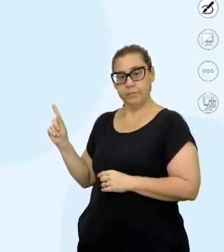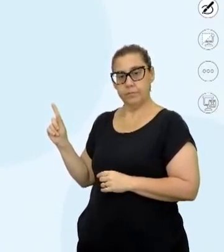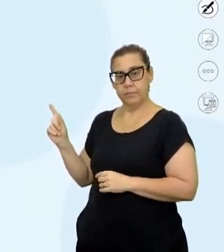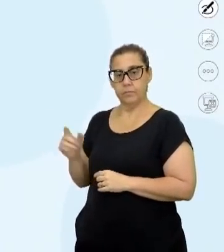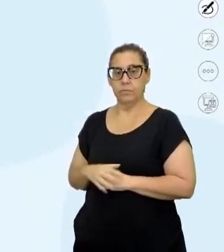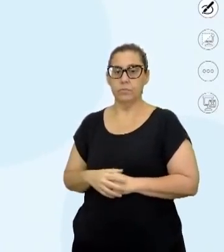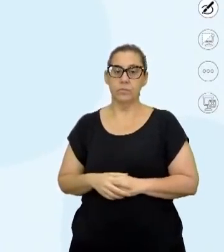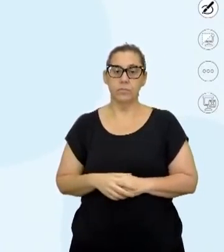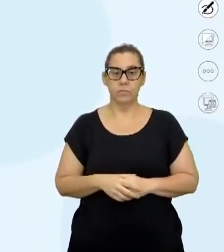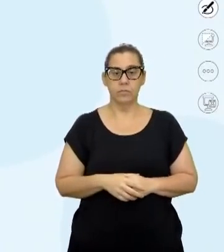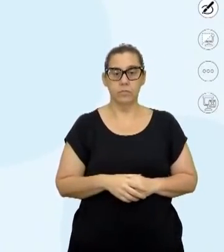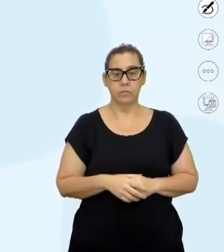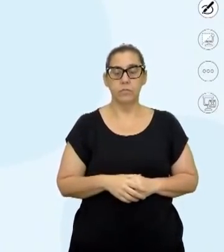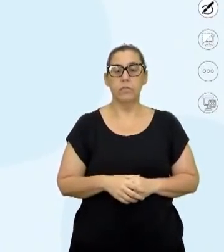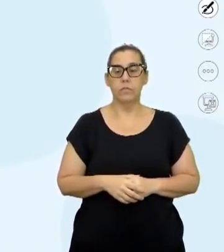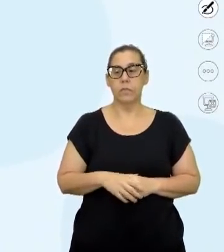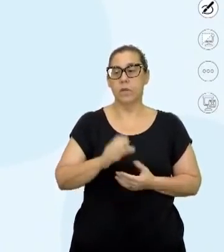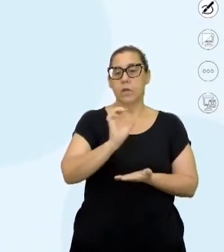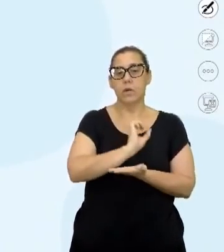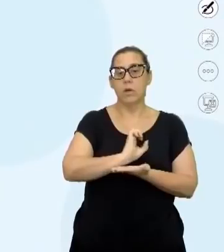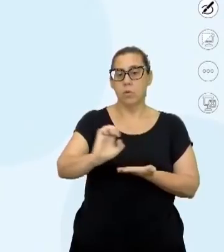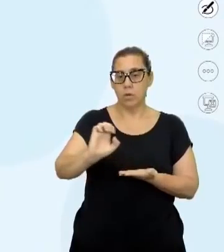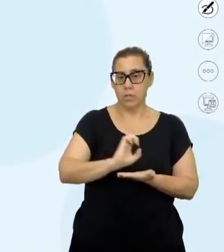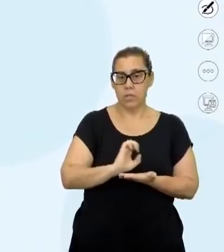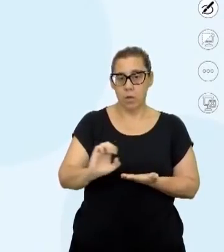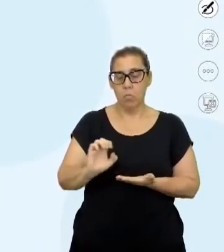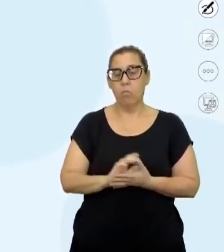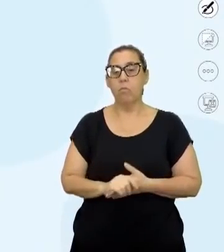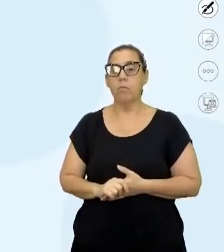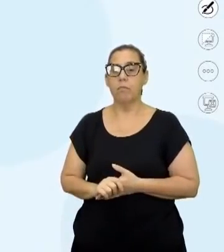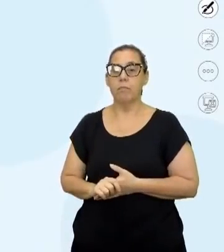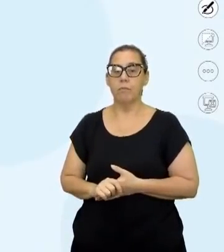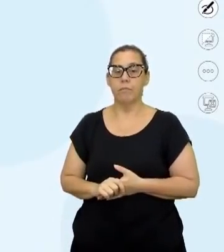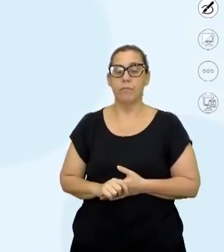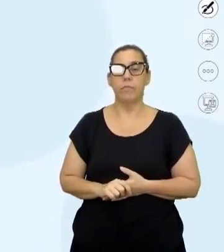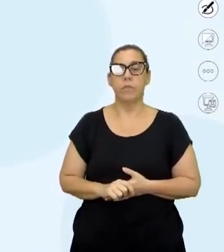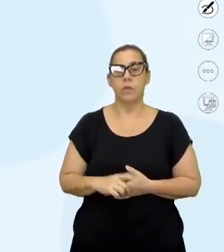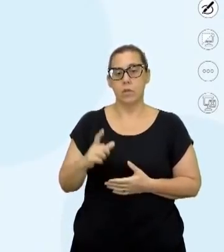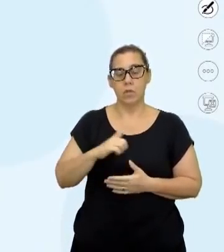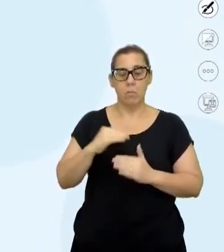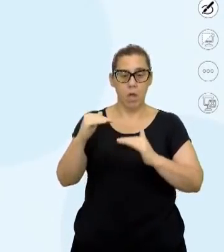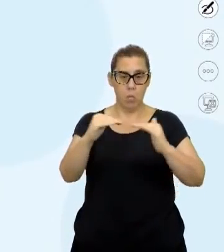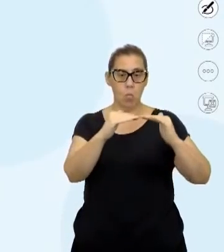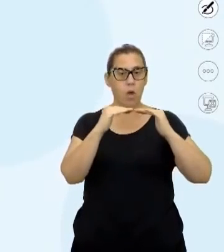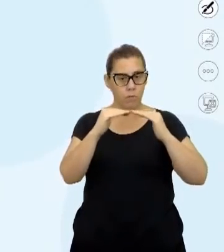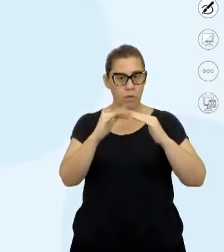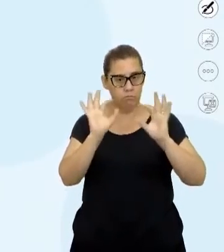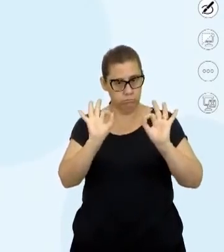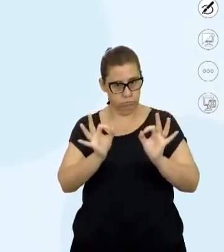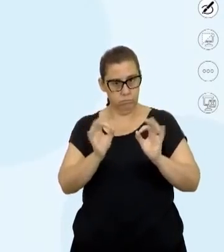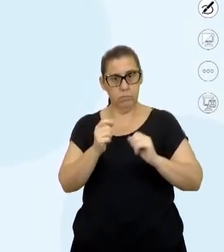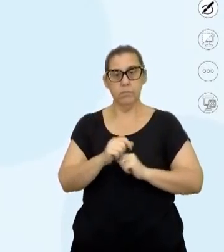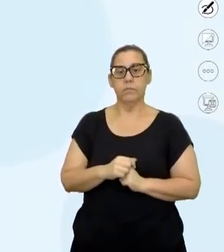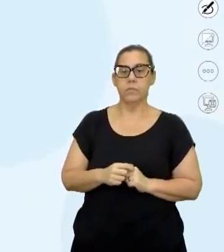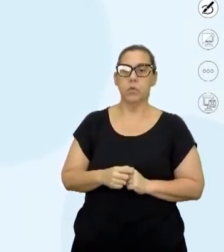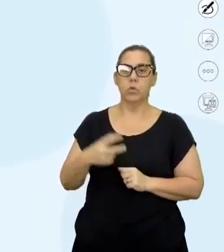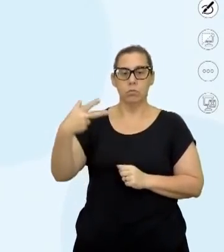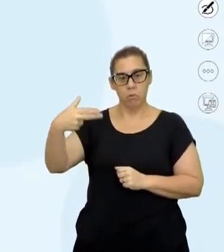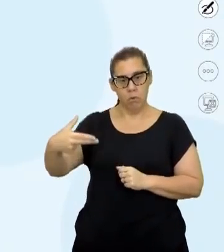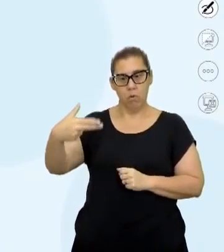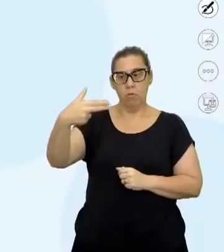exemplos de equações de segundo grau. Equação tem uma igualdade, tá certo? Estas equações